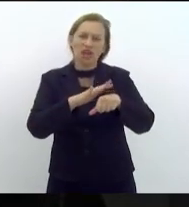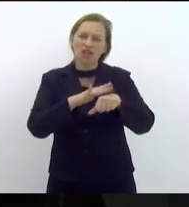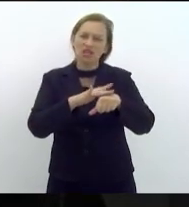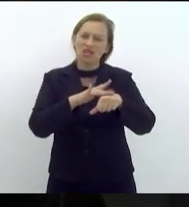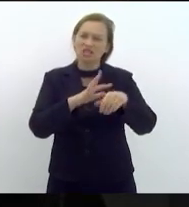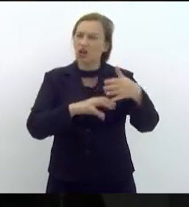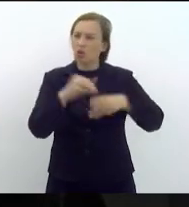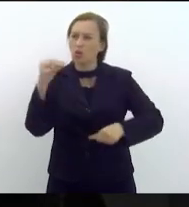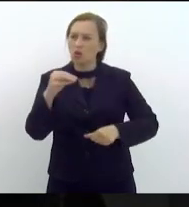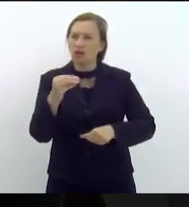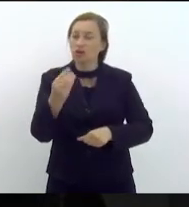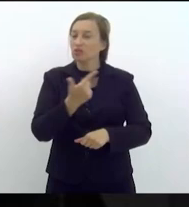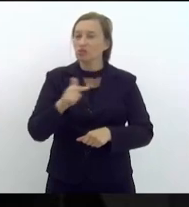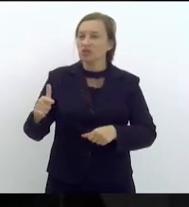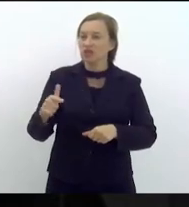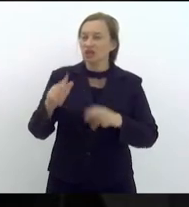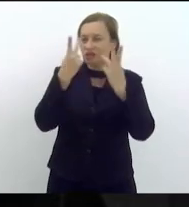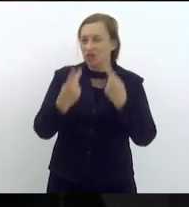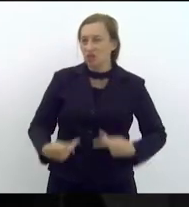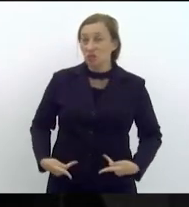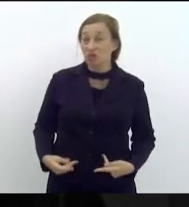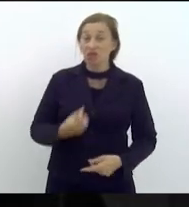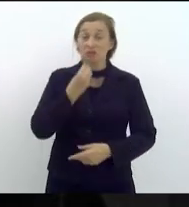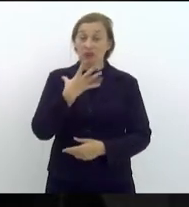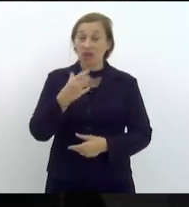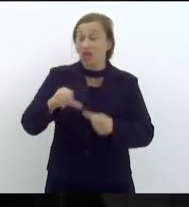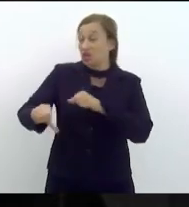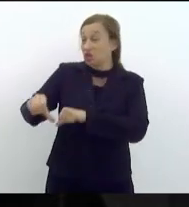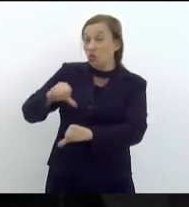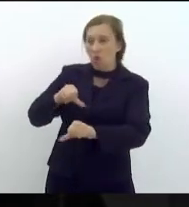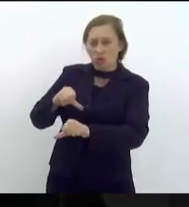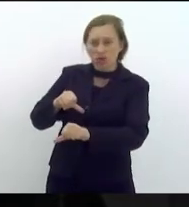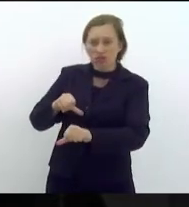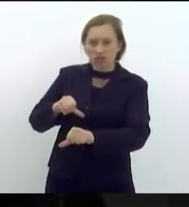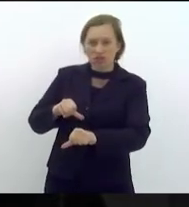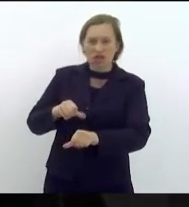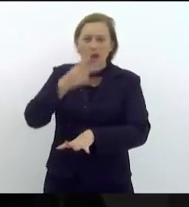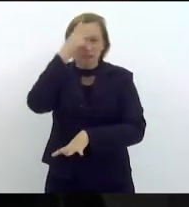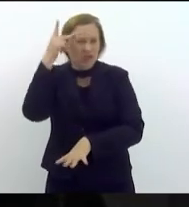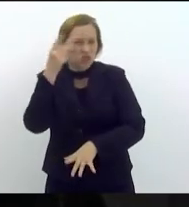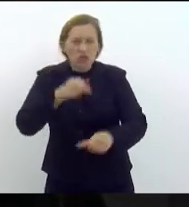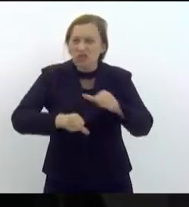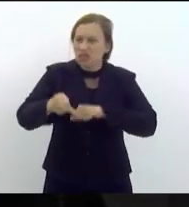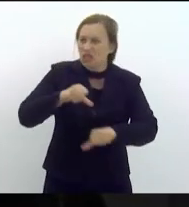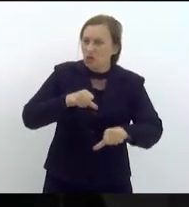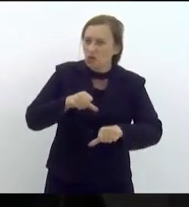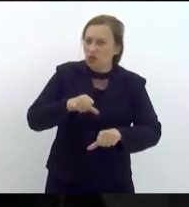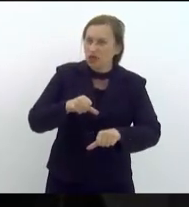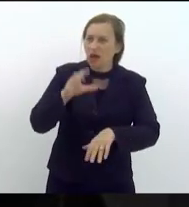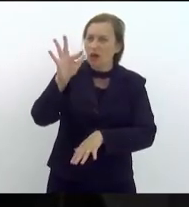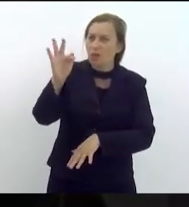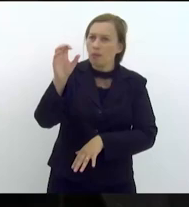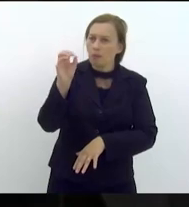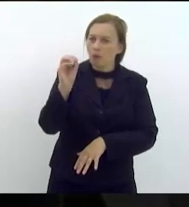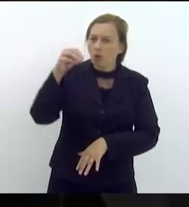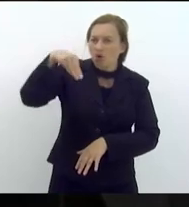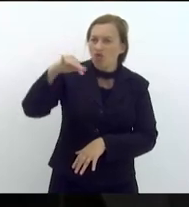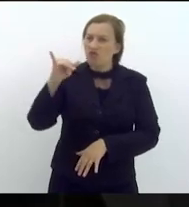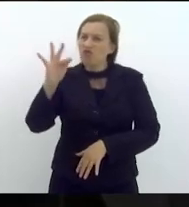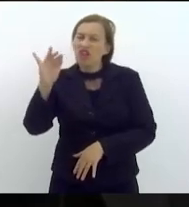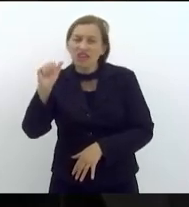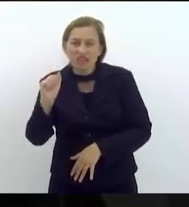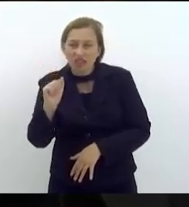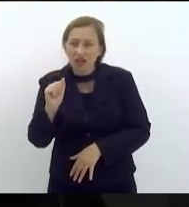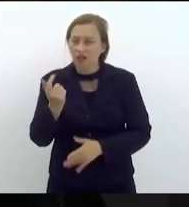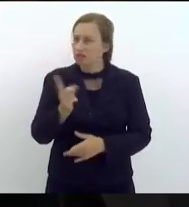há um ser humano de bem que seja contrário a isso que levante a mão alguém aqui que seja contrário a morfina por exemplo não é